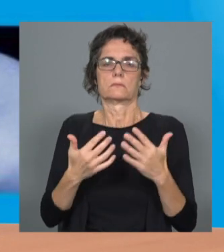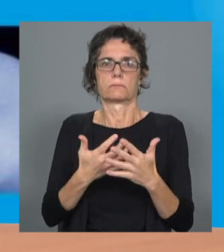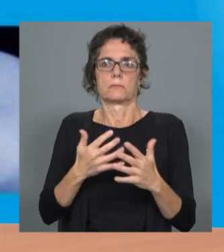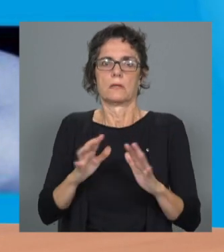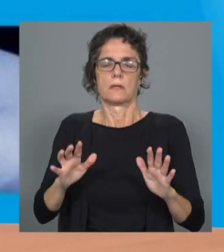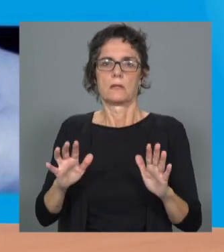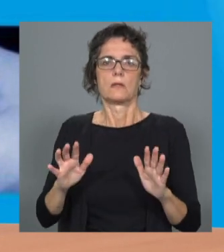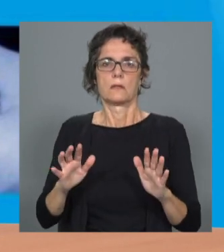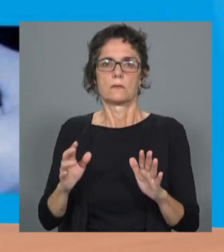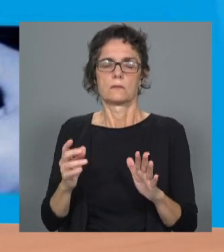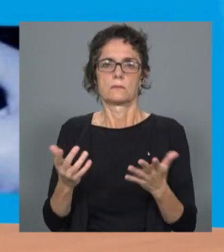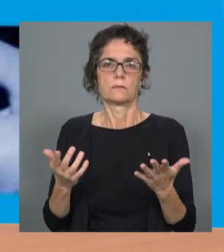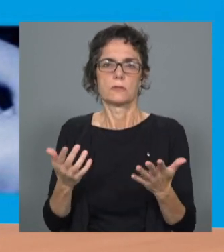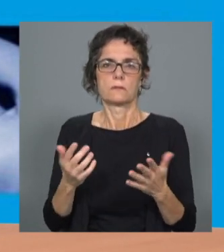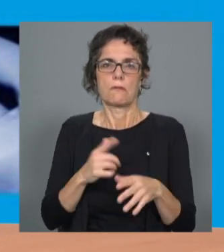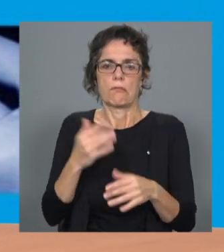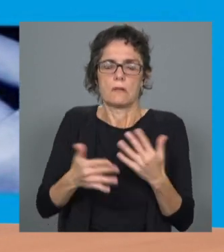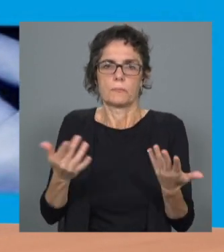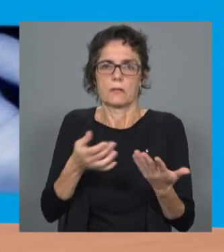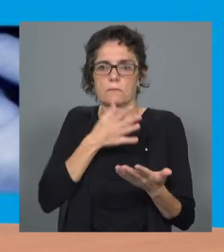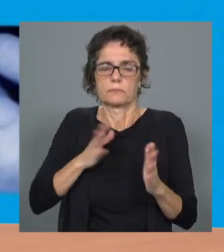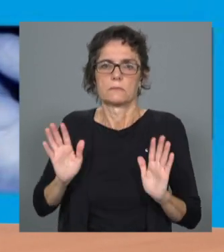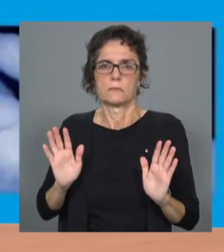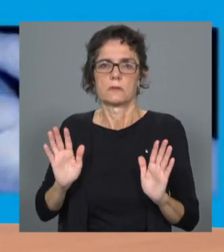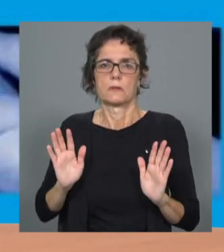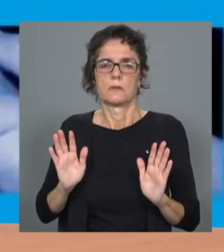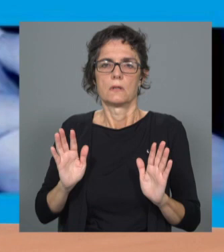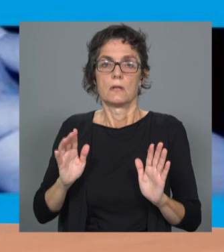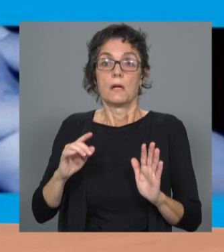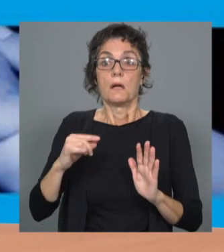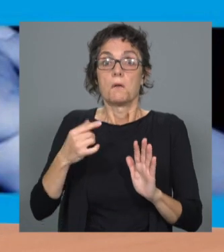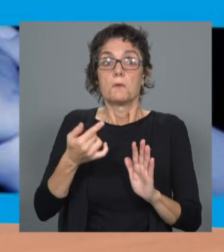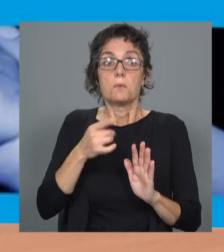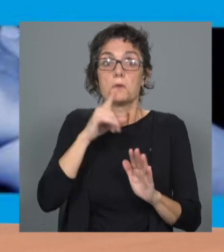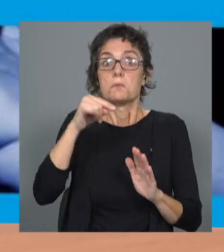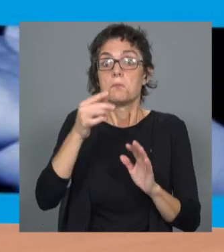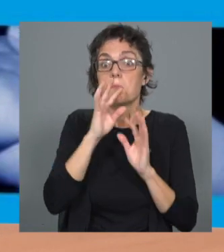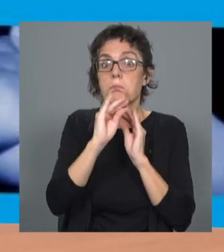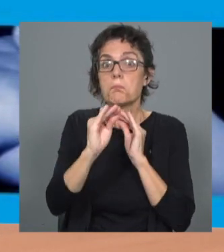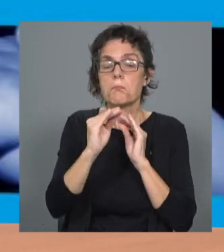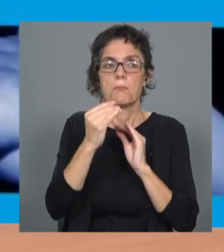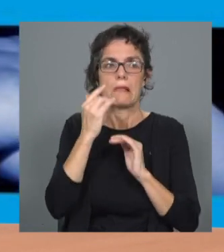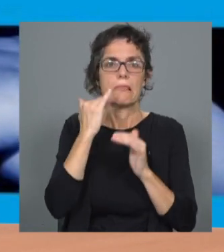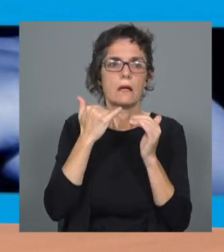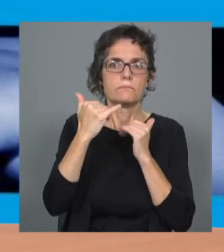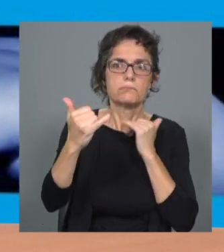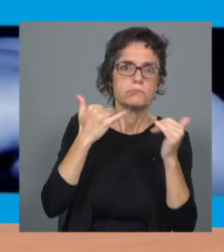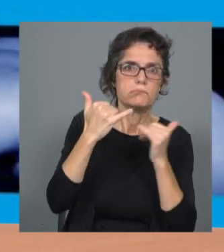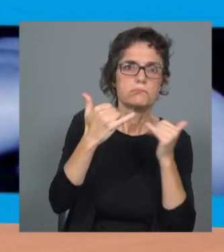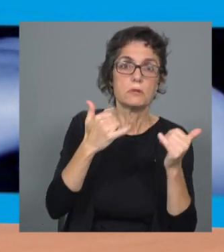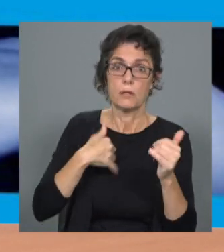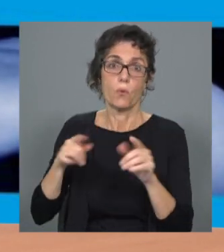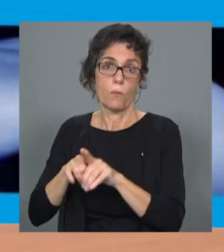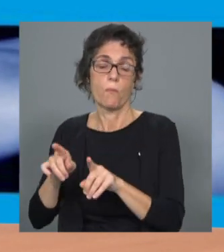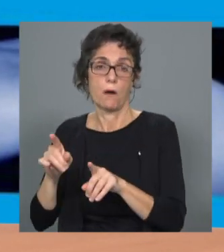que tinha acontecido. Não soube mais nada durante um tempo, tentei telefonar várias vezes, eu e o meu irmão, e